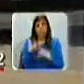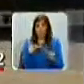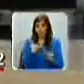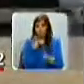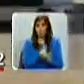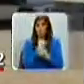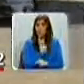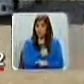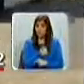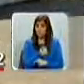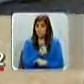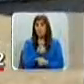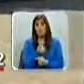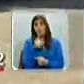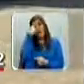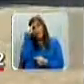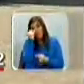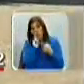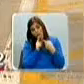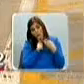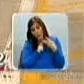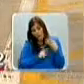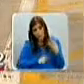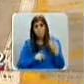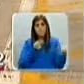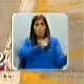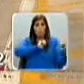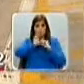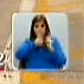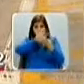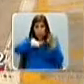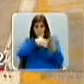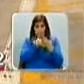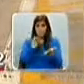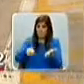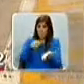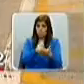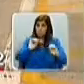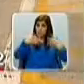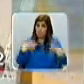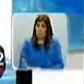Isso mesmo. Recomendações. A discussão pública deste plano de investimentos começa agora.